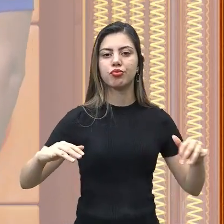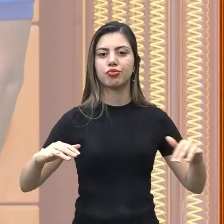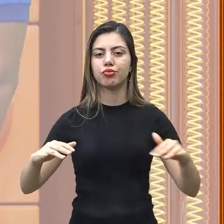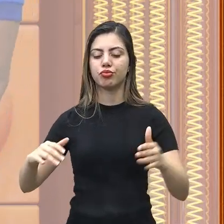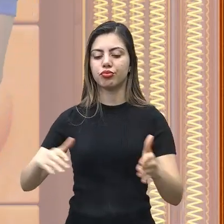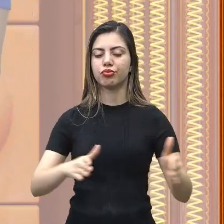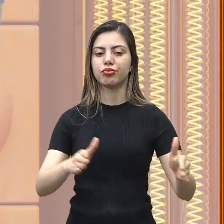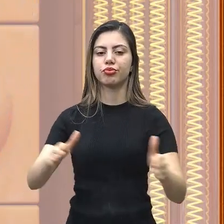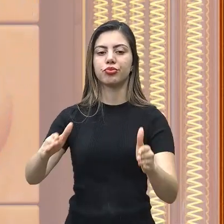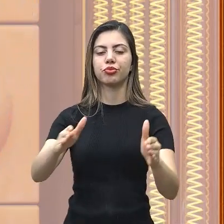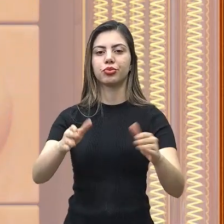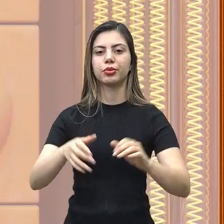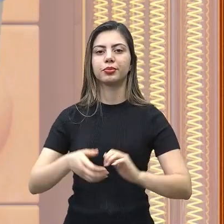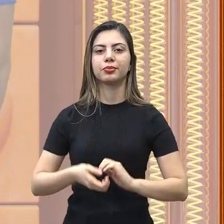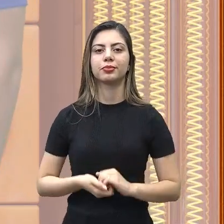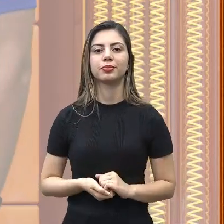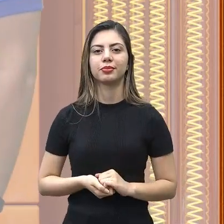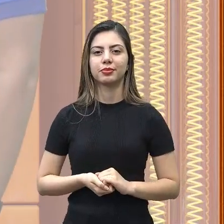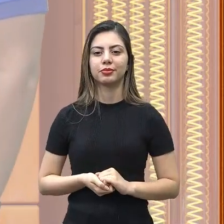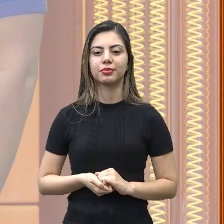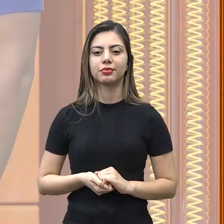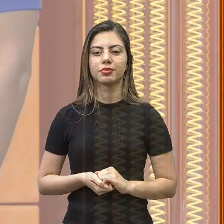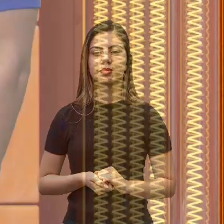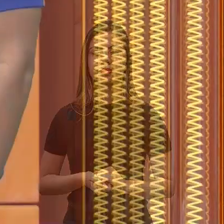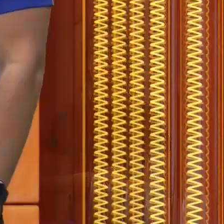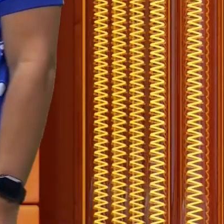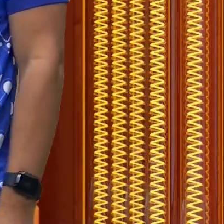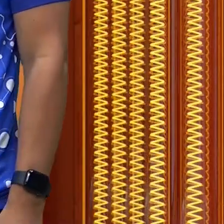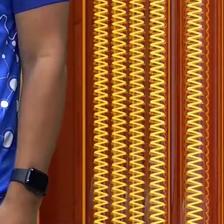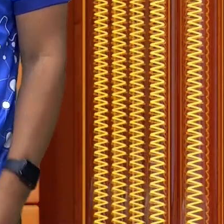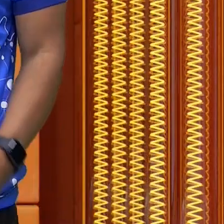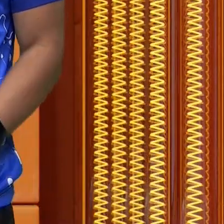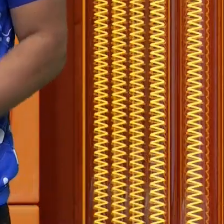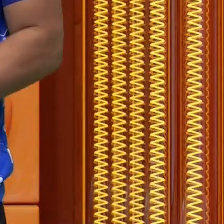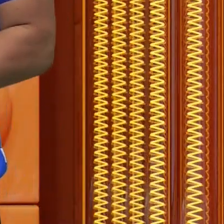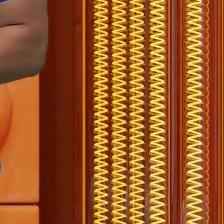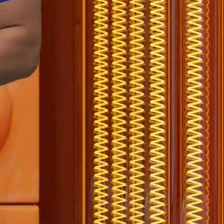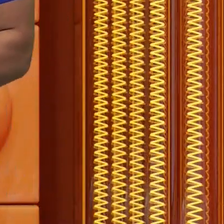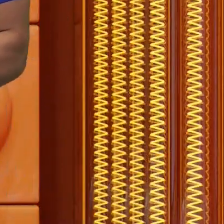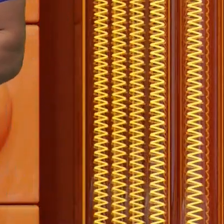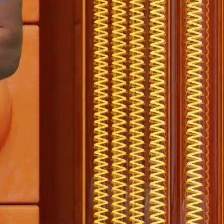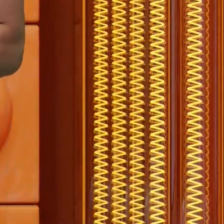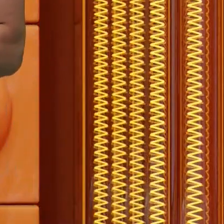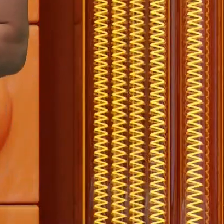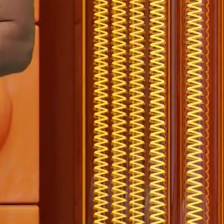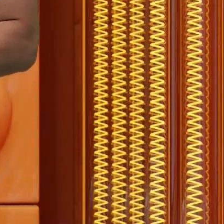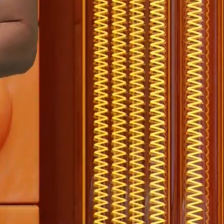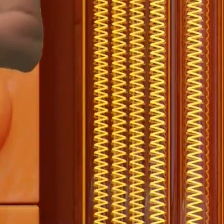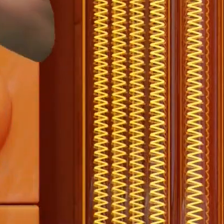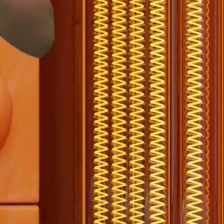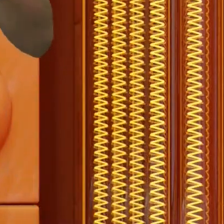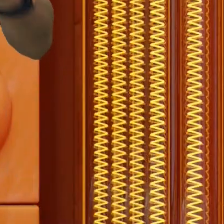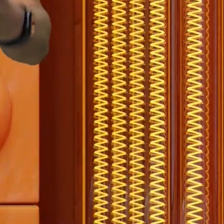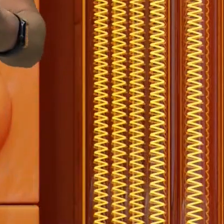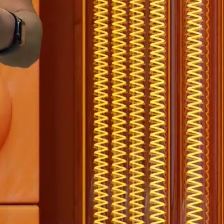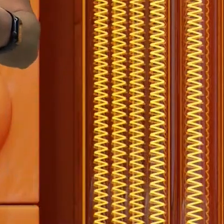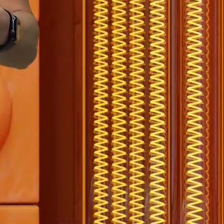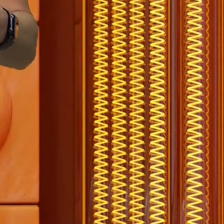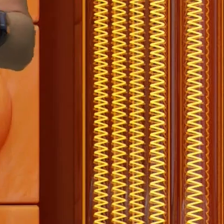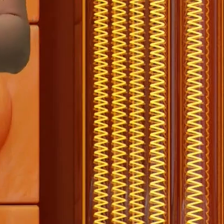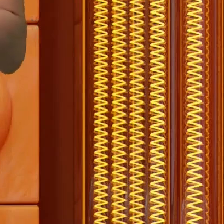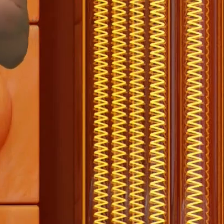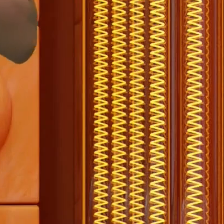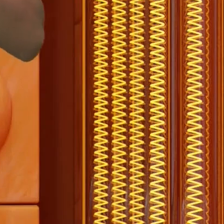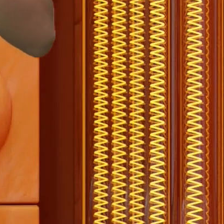o rio Tapajós, quanto também na margem esquerda, né, Rio Branco, Rio Negro, né? Todos esses rios, eles acabam colaborando de